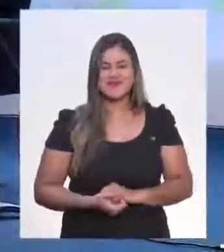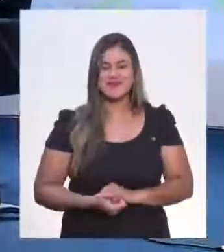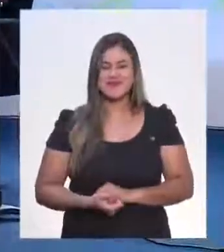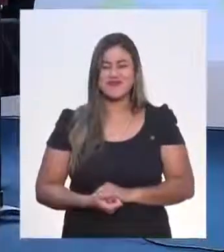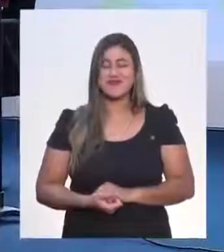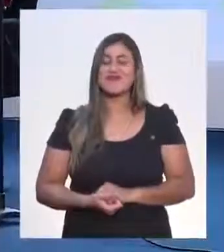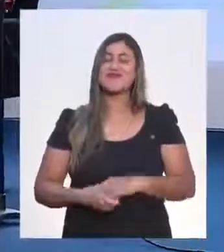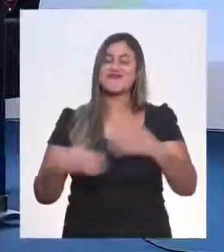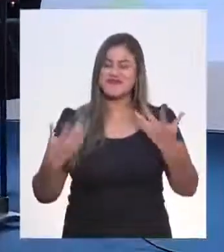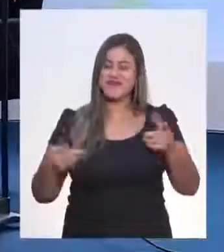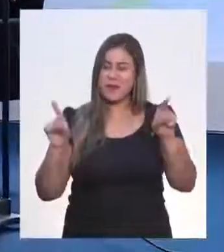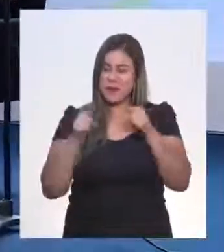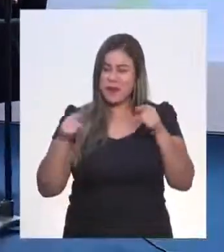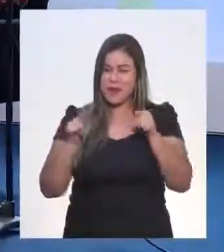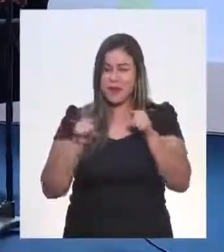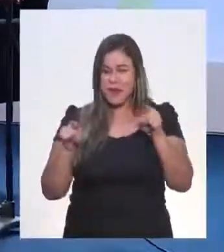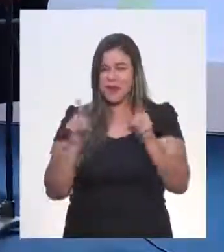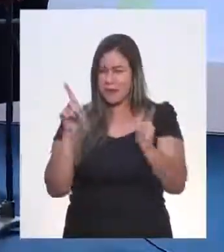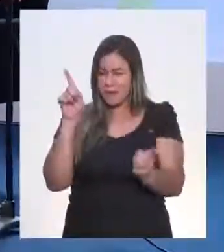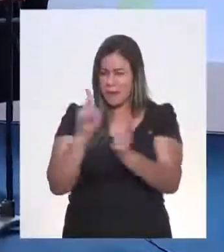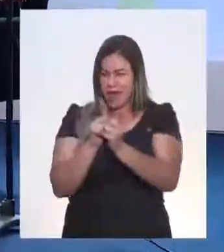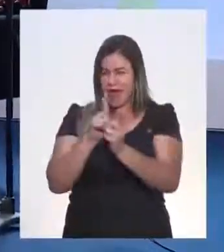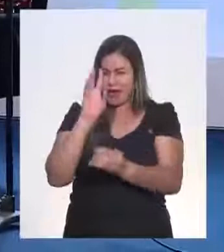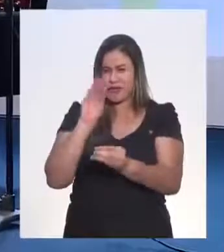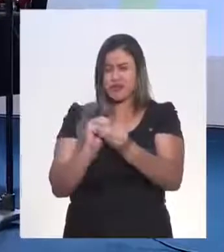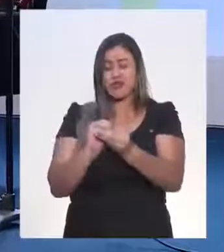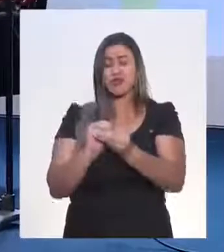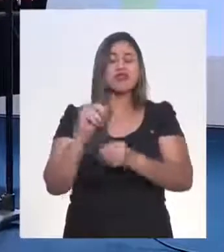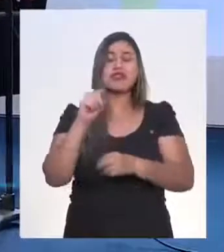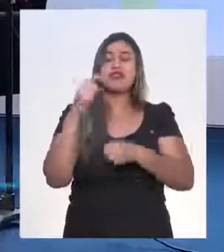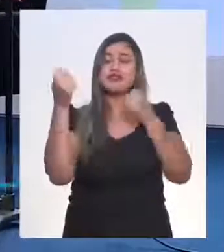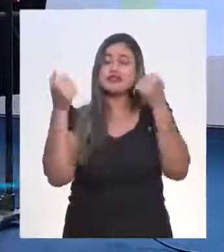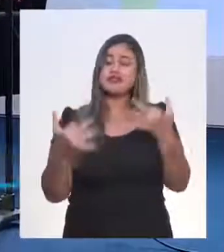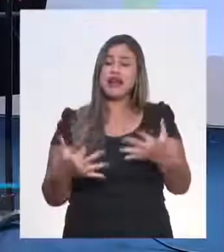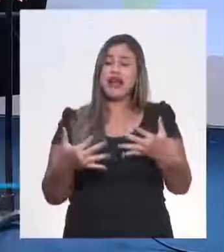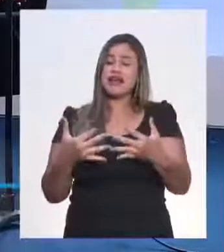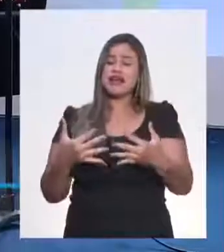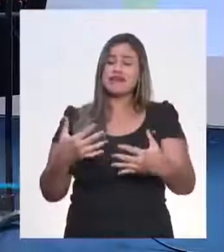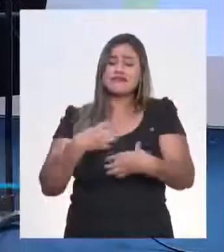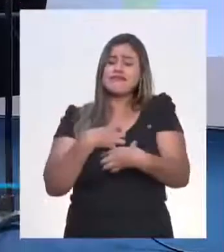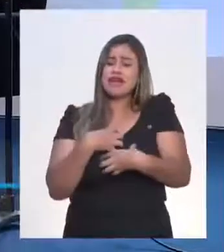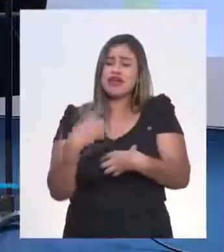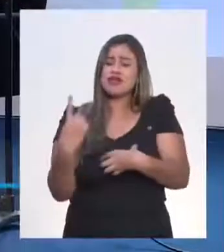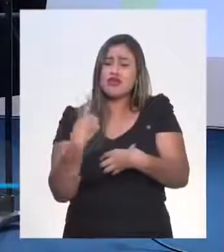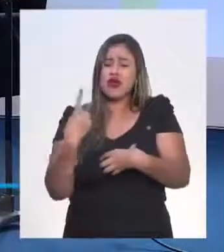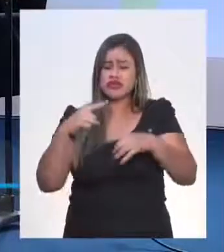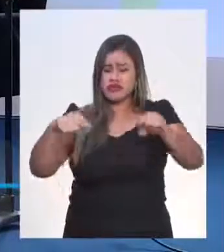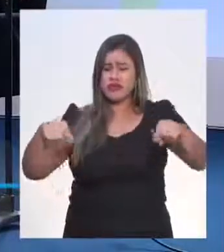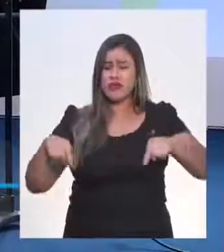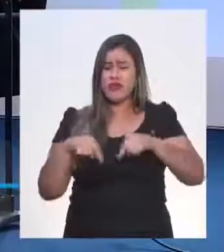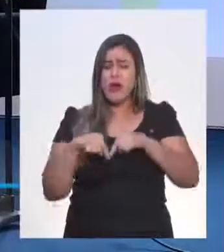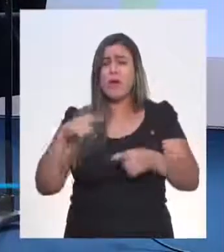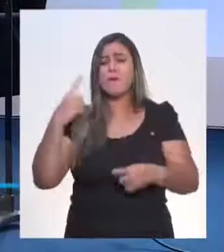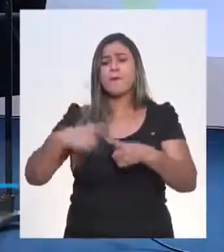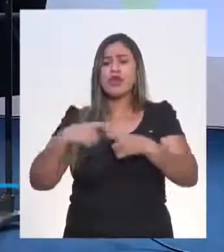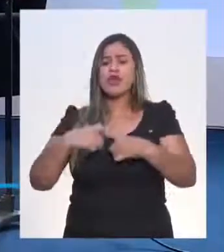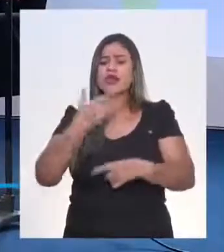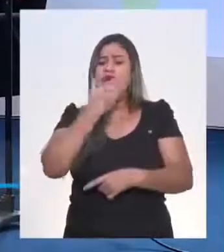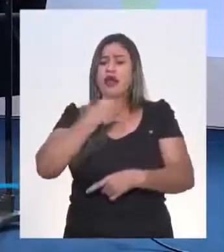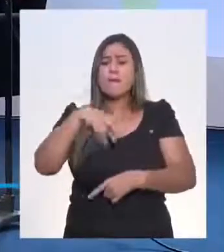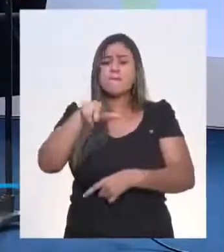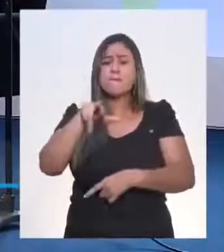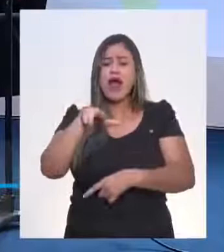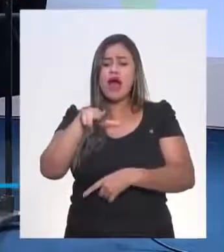bom então esse aqui é um pedacinho da música e ela conta como eu fiquei sozinho no meu quarto Meu irmão tinha ido embora